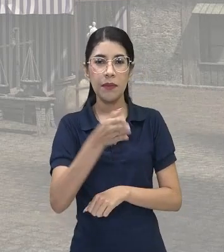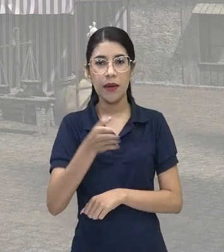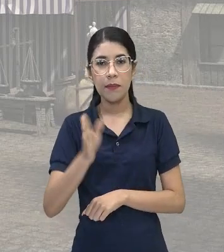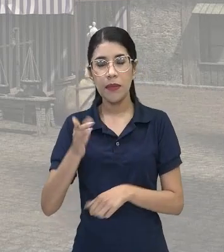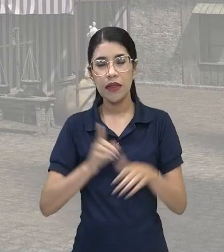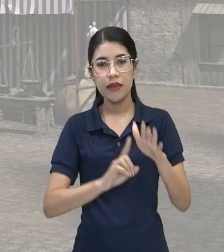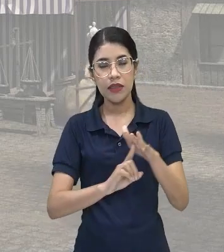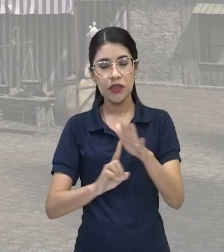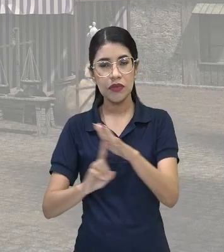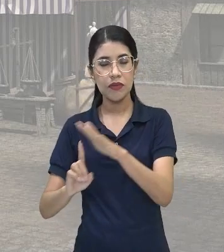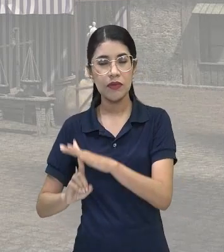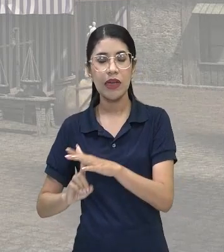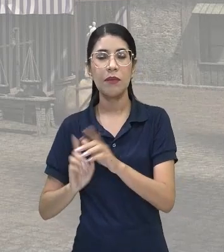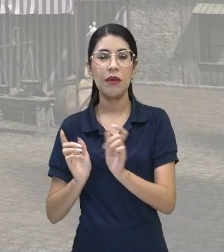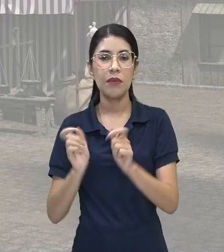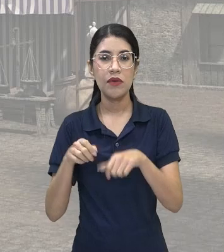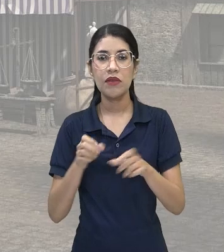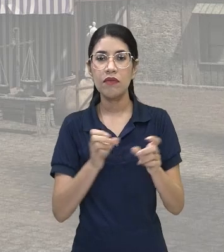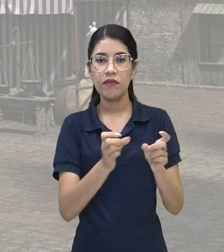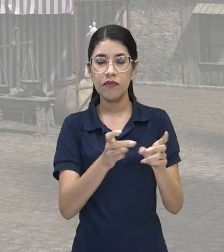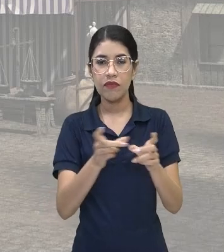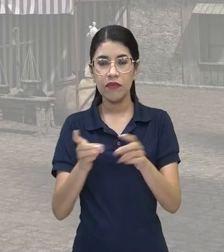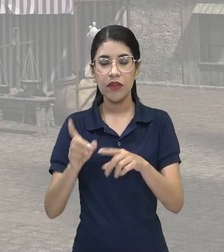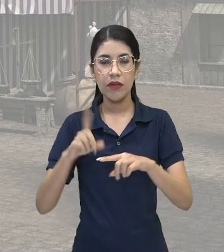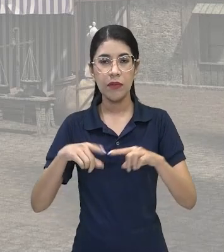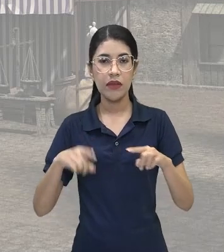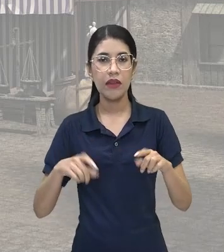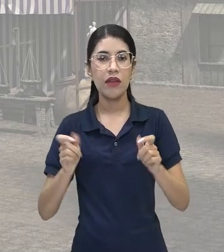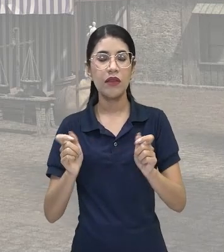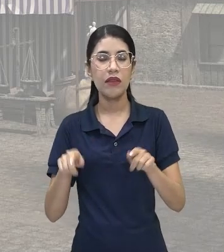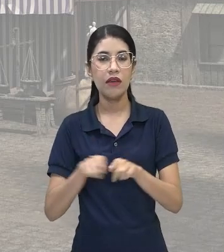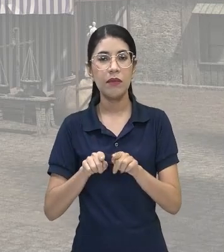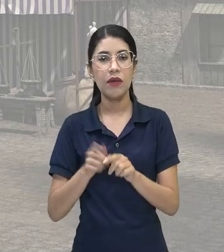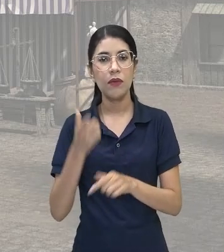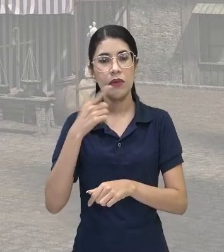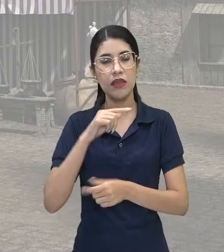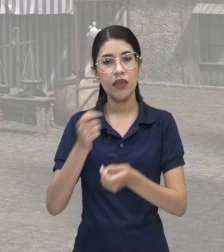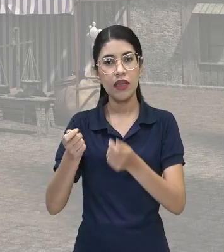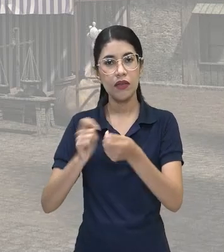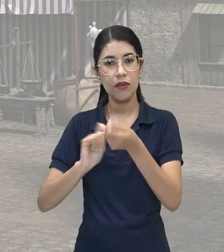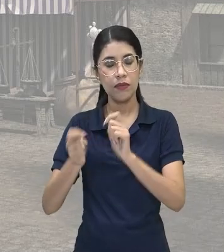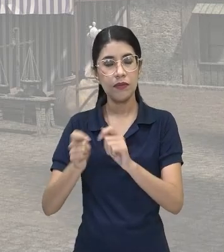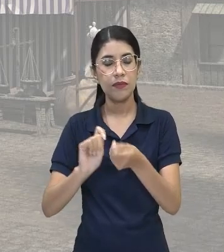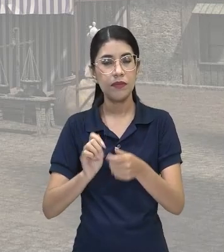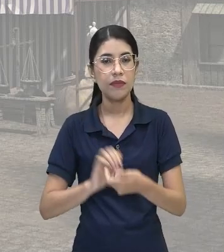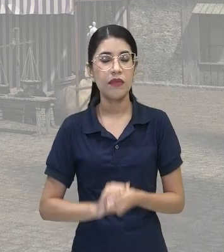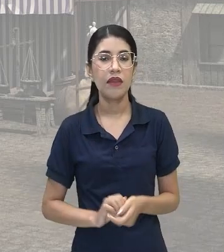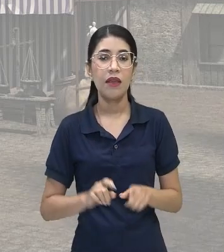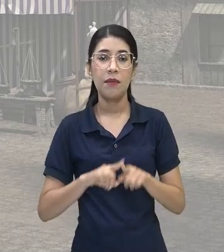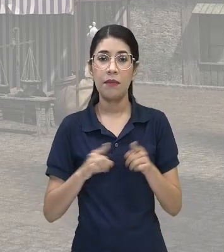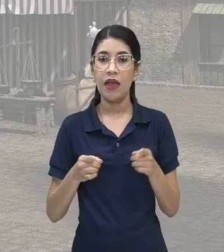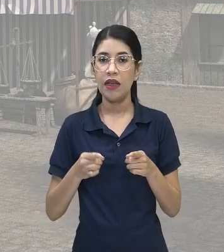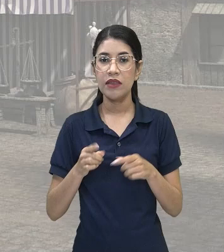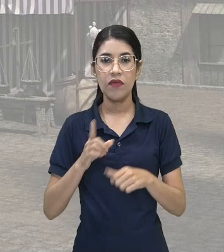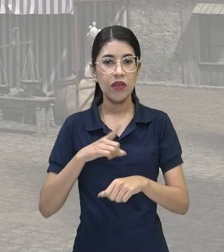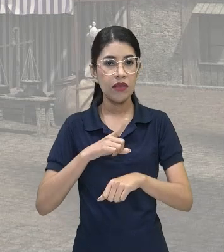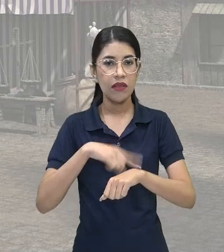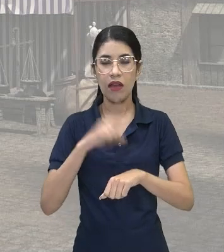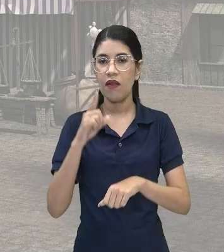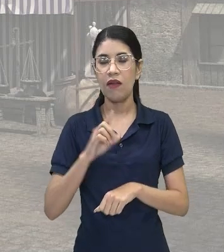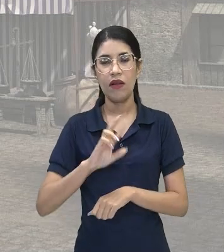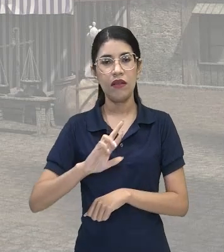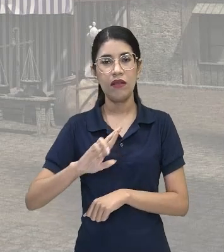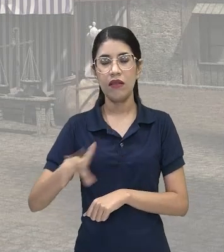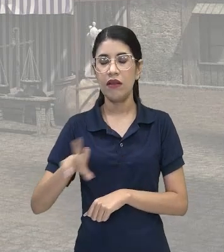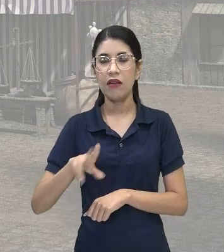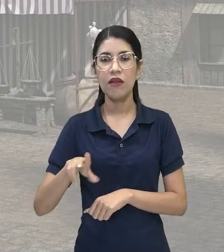de mercadorias através ali da troca monetária. Mais uma vez, não aconteceu do dia para a noite. O surgimento da